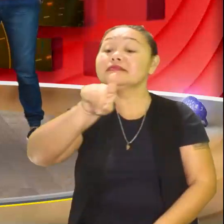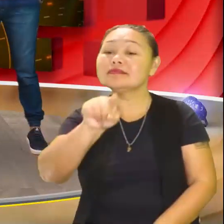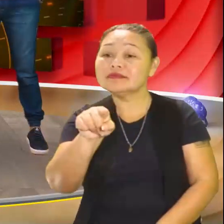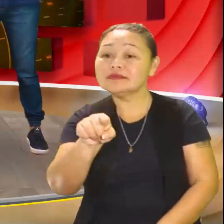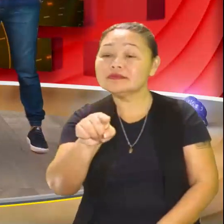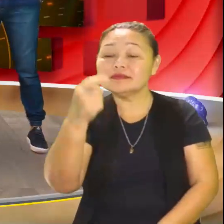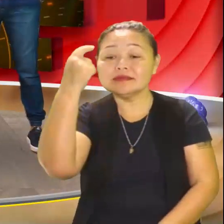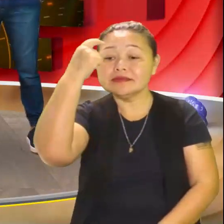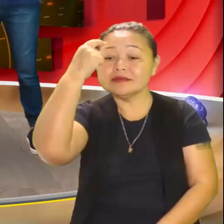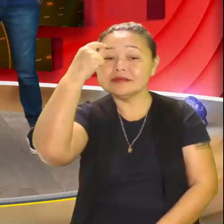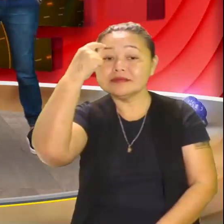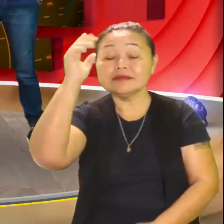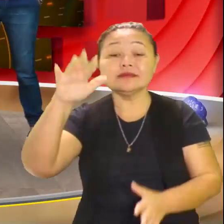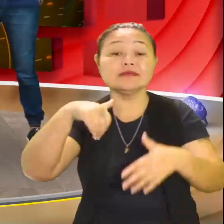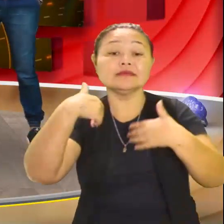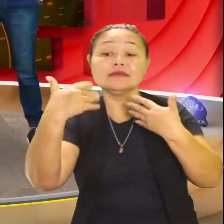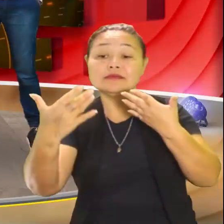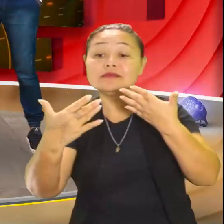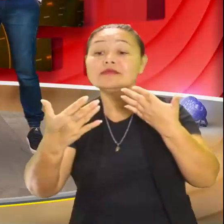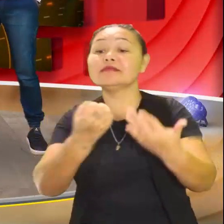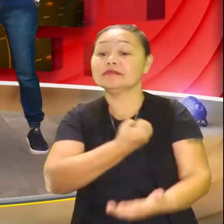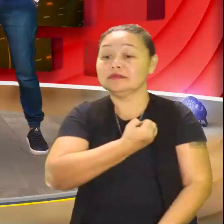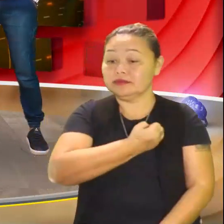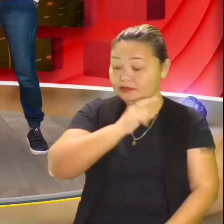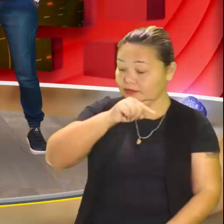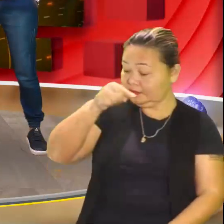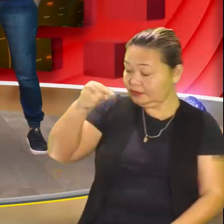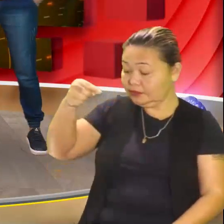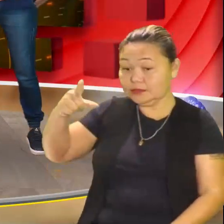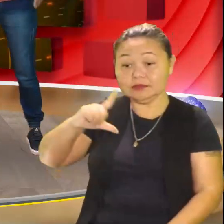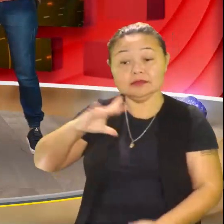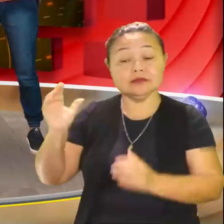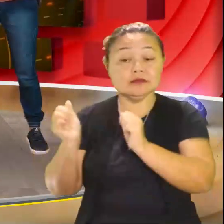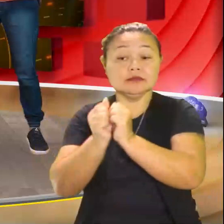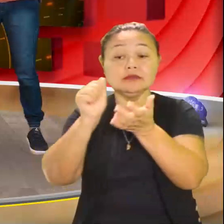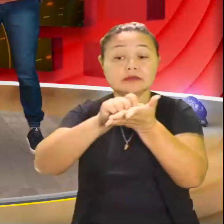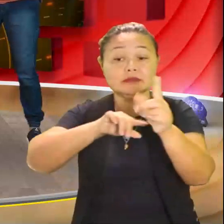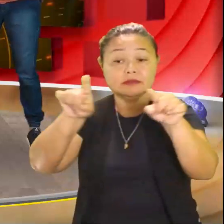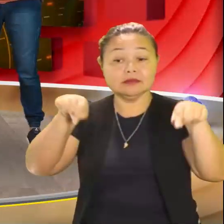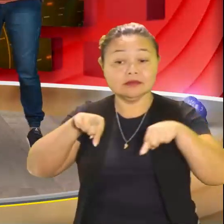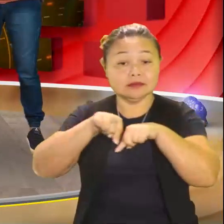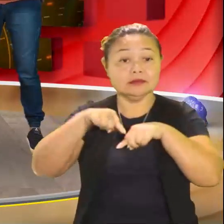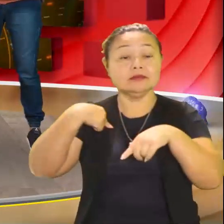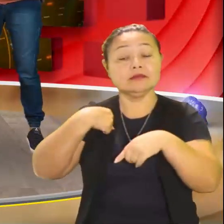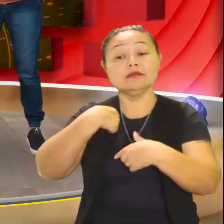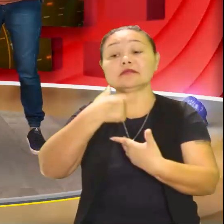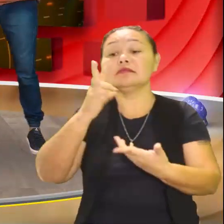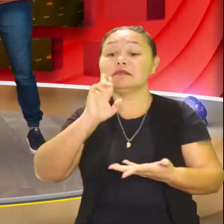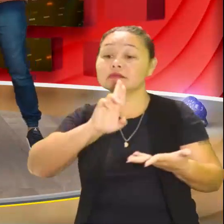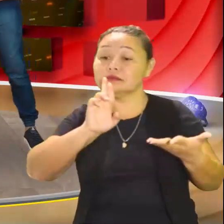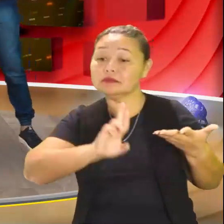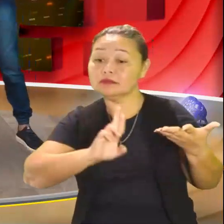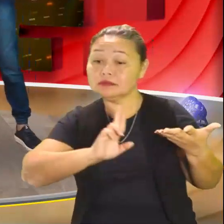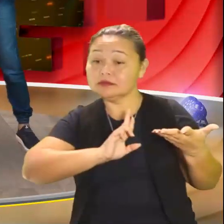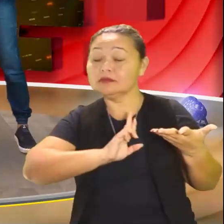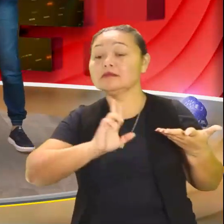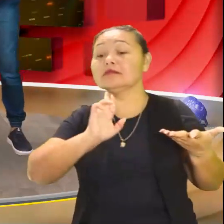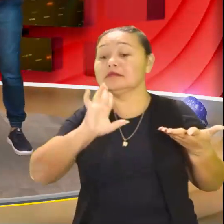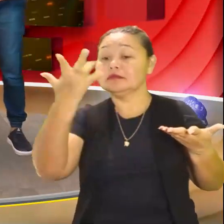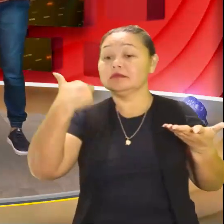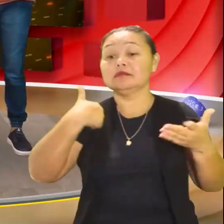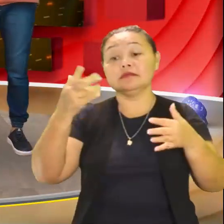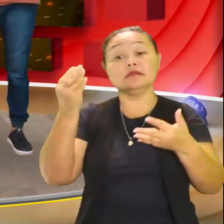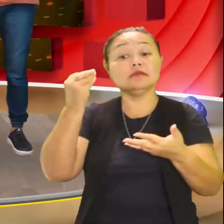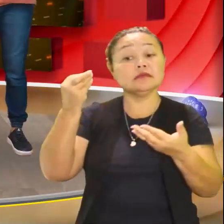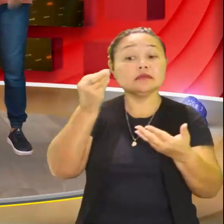você, né? Pensa, qual é o próximo número da sequência? Juntamente com as atividades de sala, a gente traz as resoluções e a